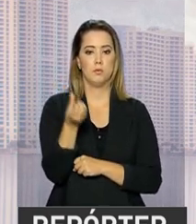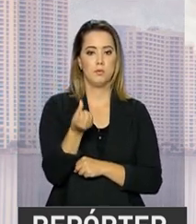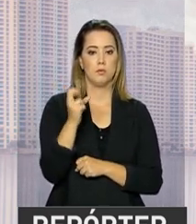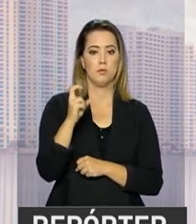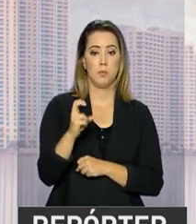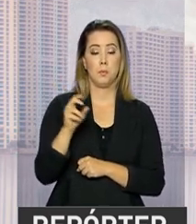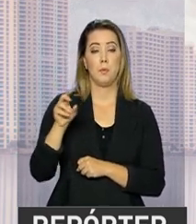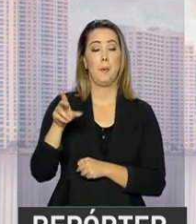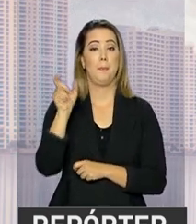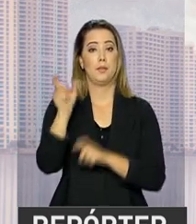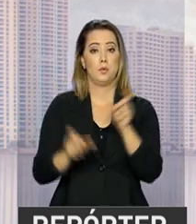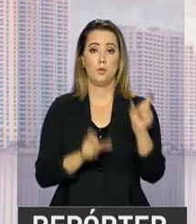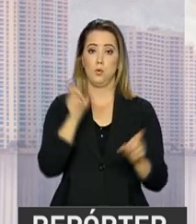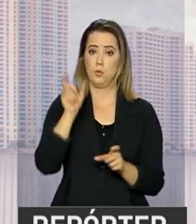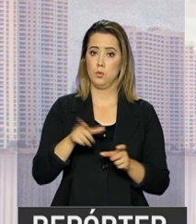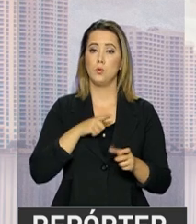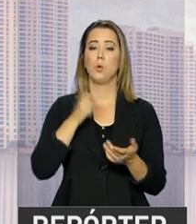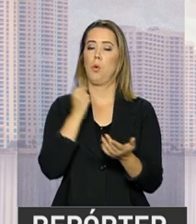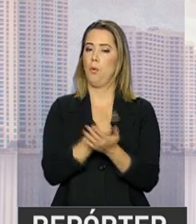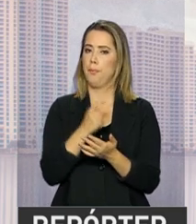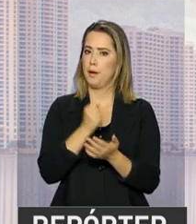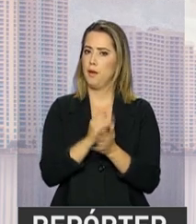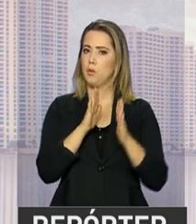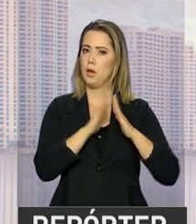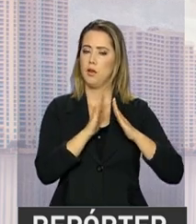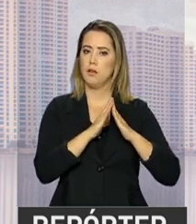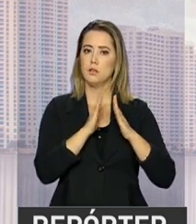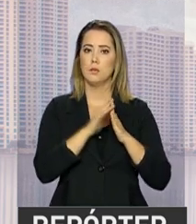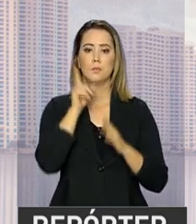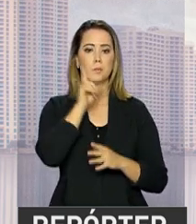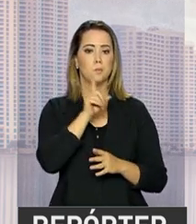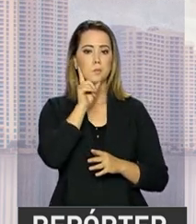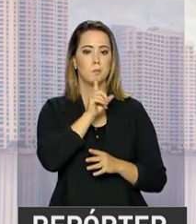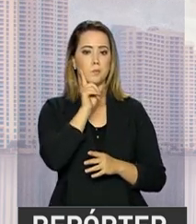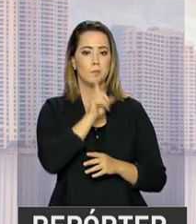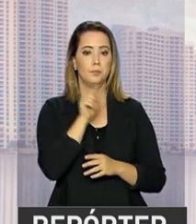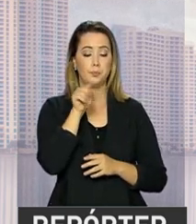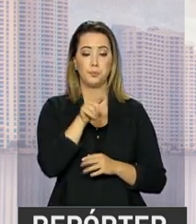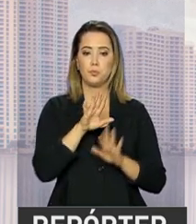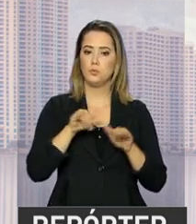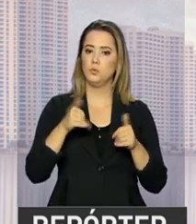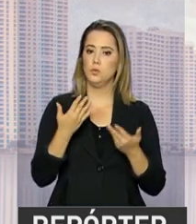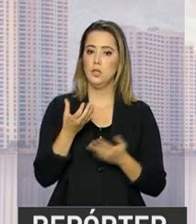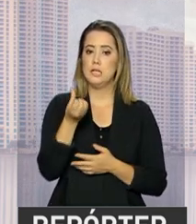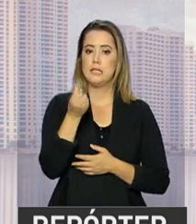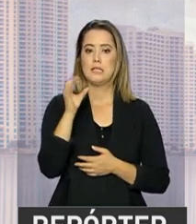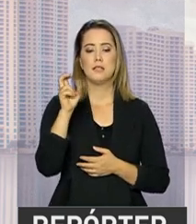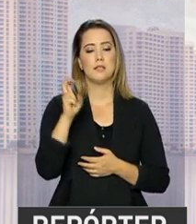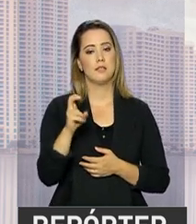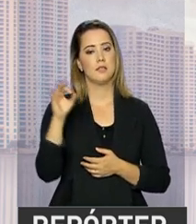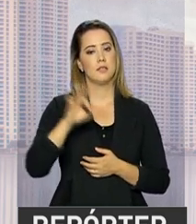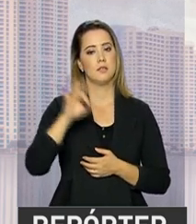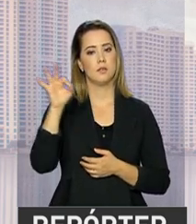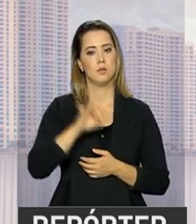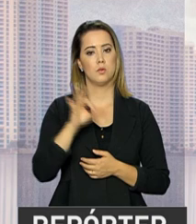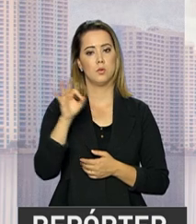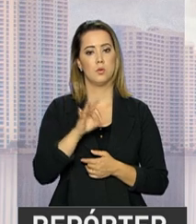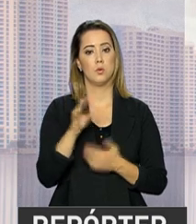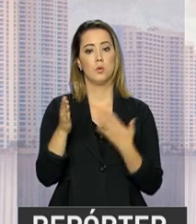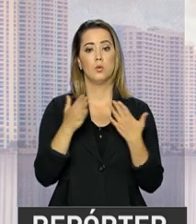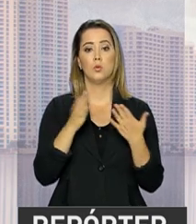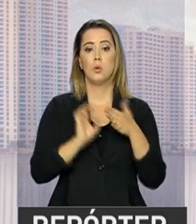165 brasileiros adquiriram Imóveis nos Estados Unidos dos quais 65% realizaram